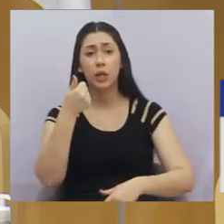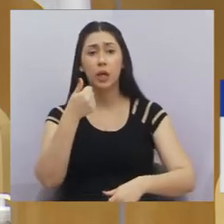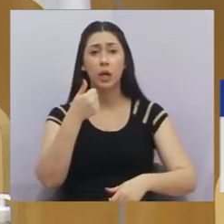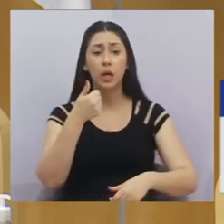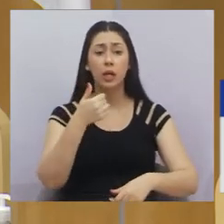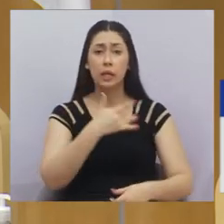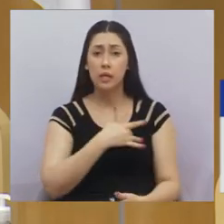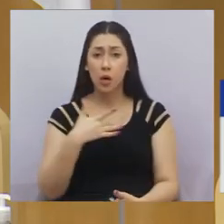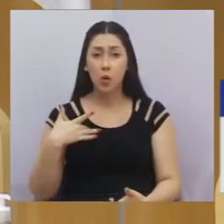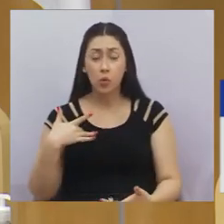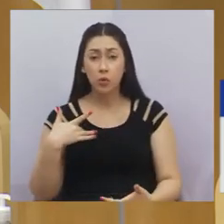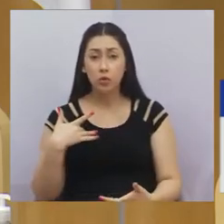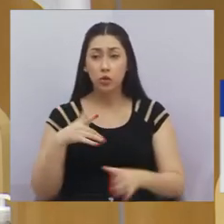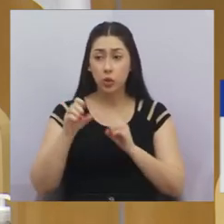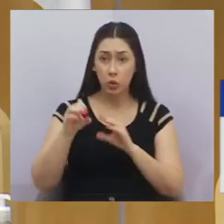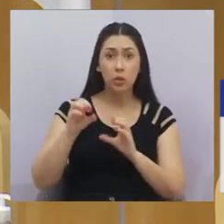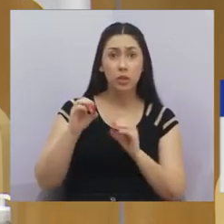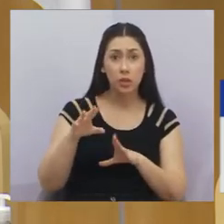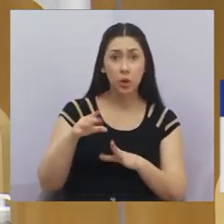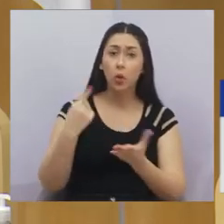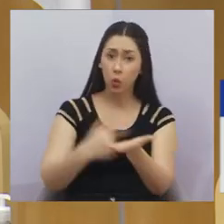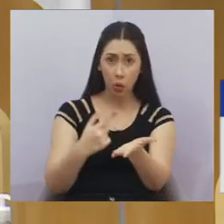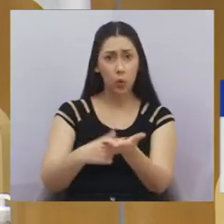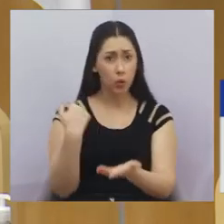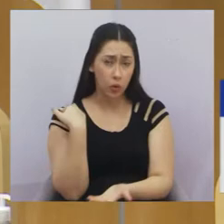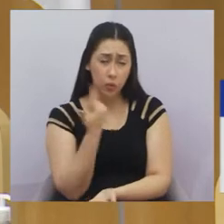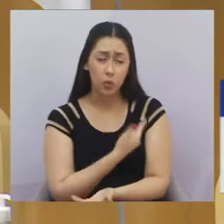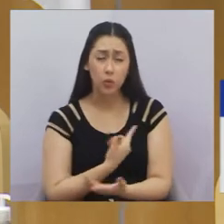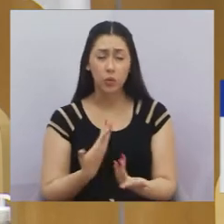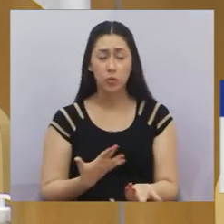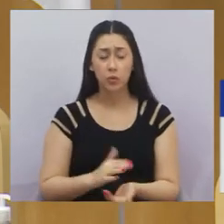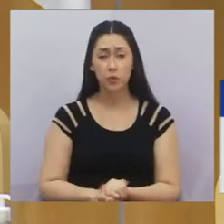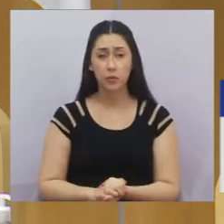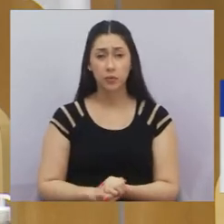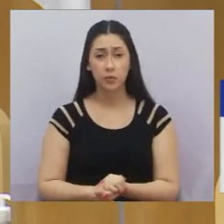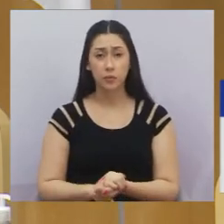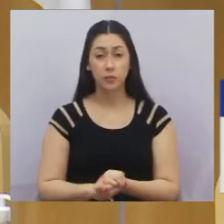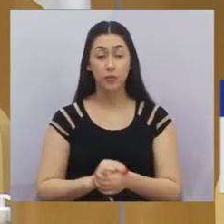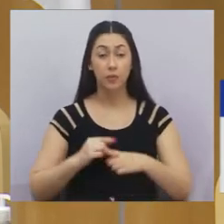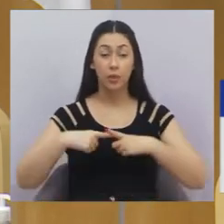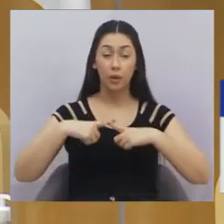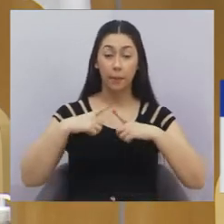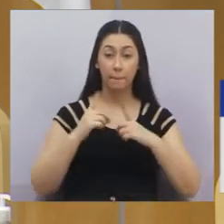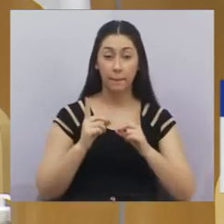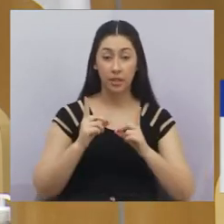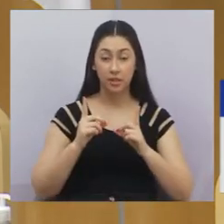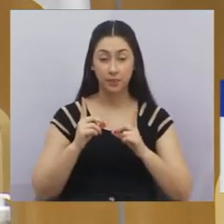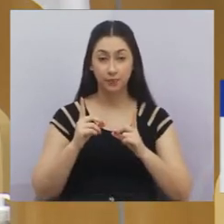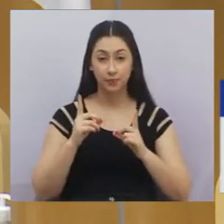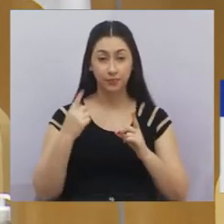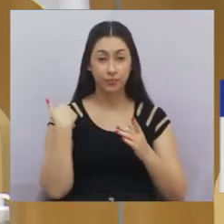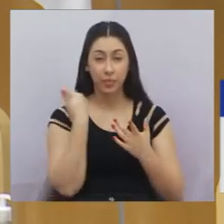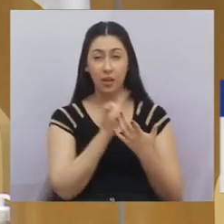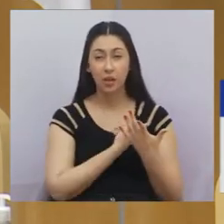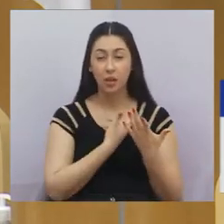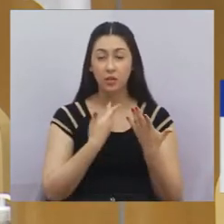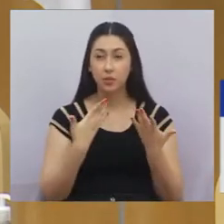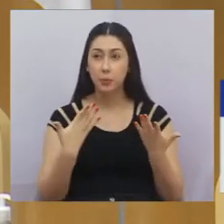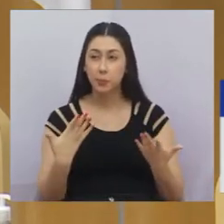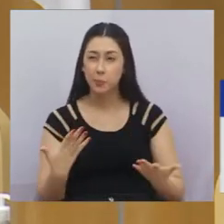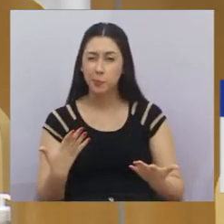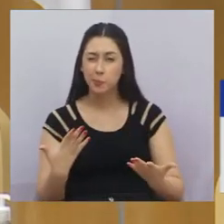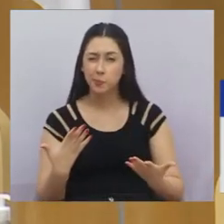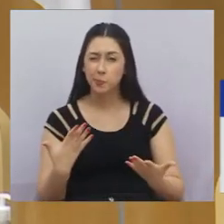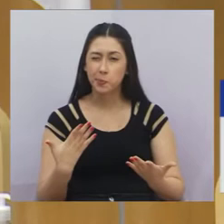público de saúde, de educação? Conte conosco. Mas a gente, ao menos,